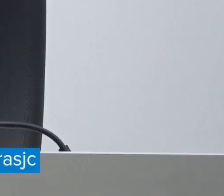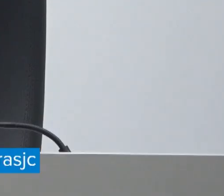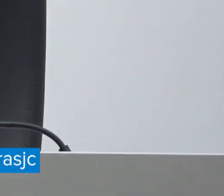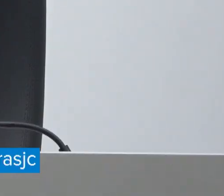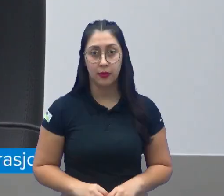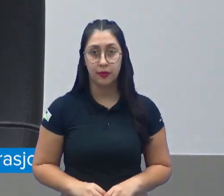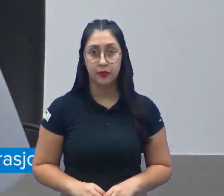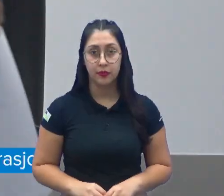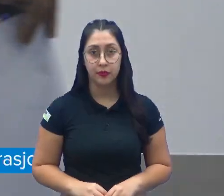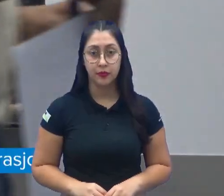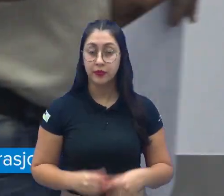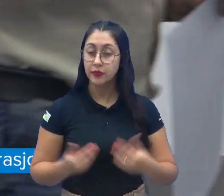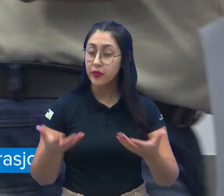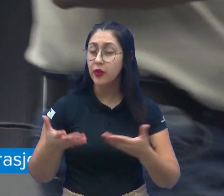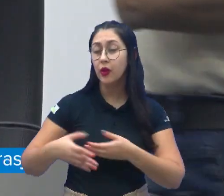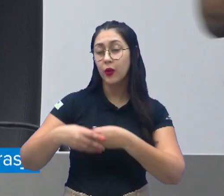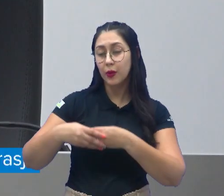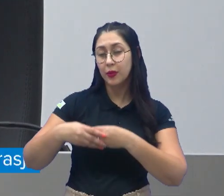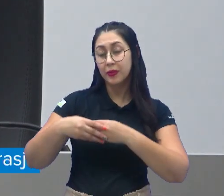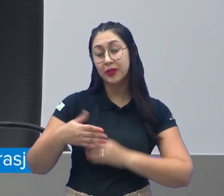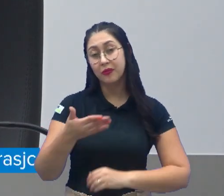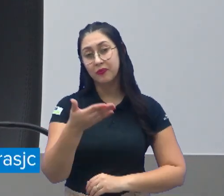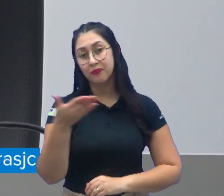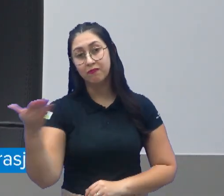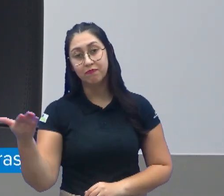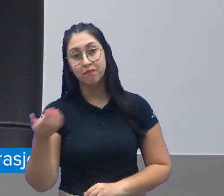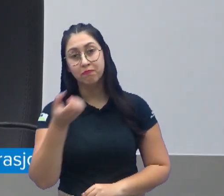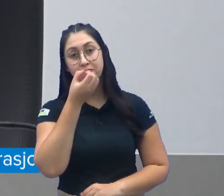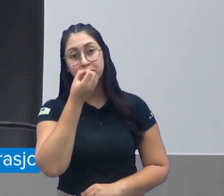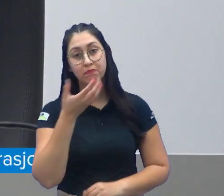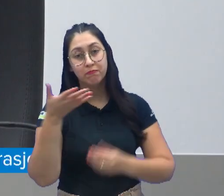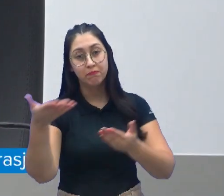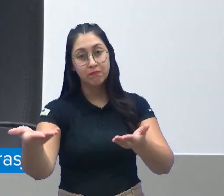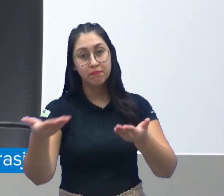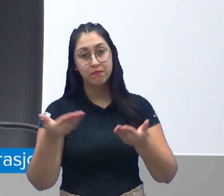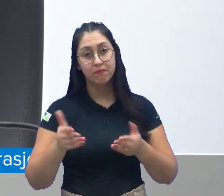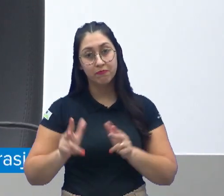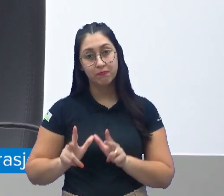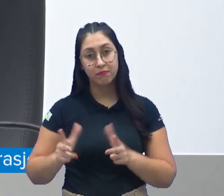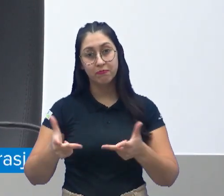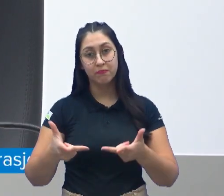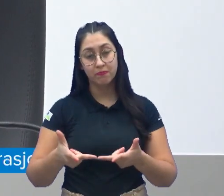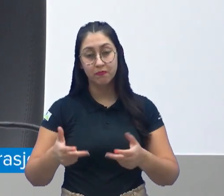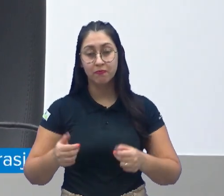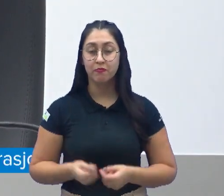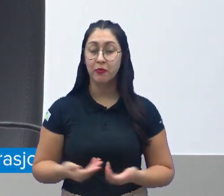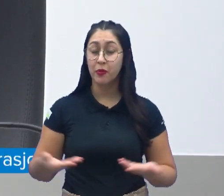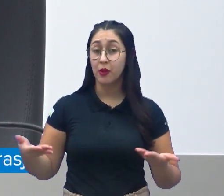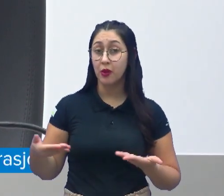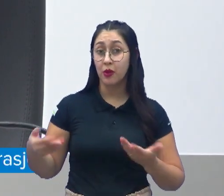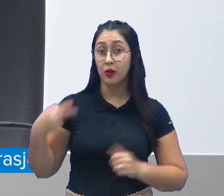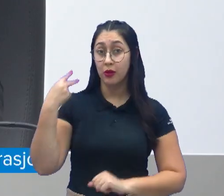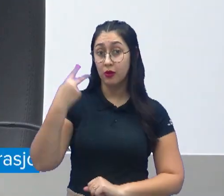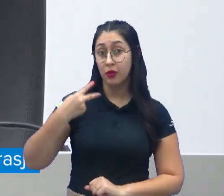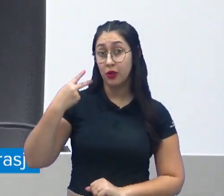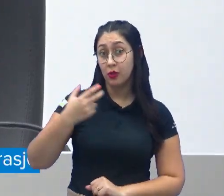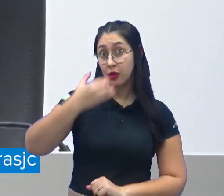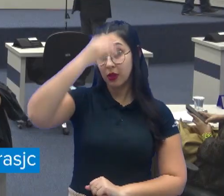Quero cumprimentar todos vocês aí, seja bem-vindo a essa Casa do Povo. Questão de ordem, vereador Carlos